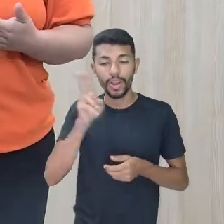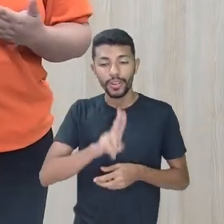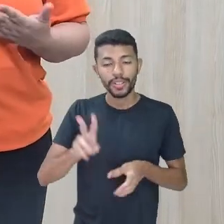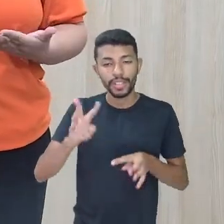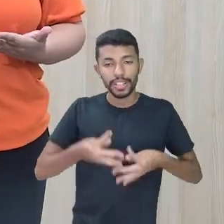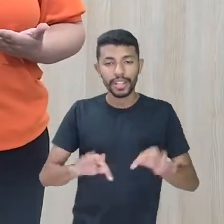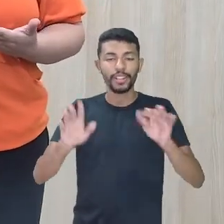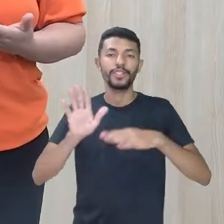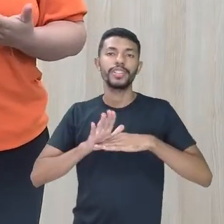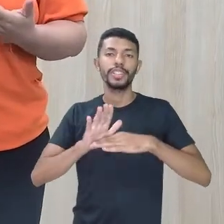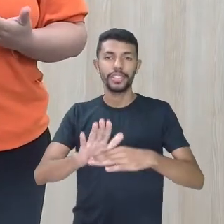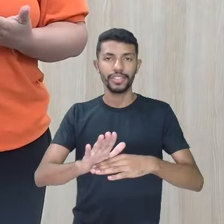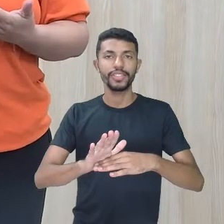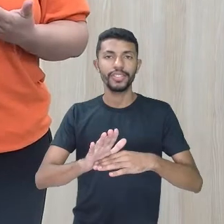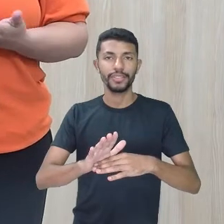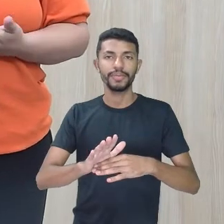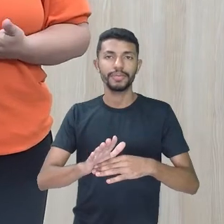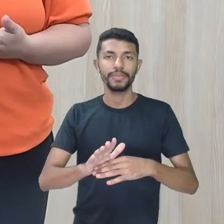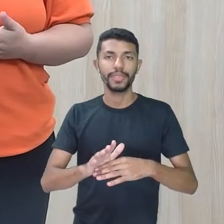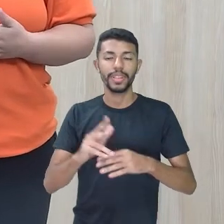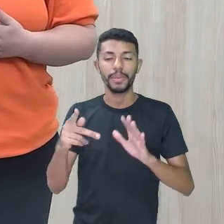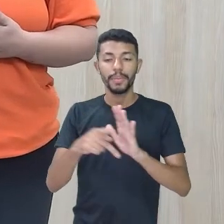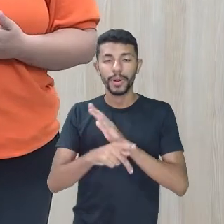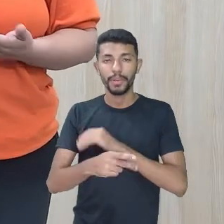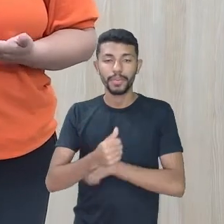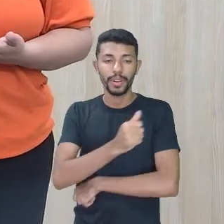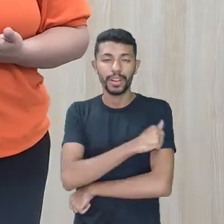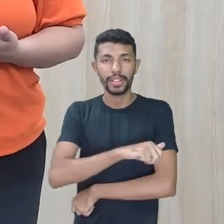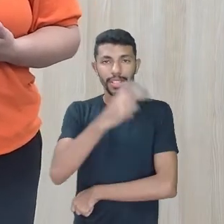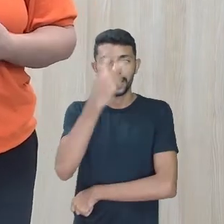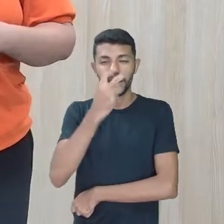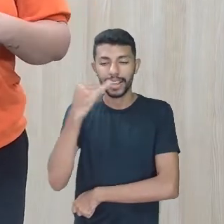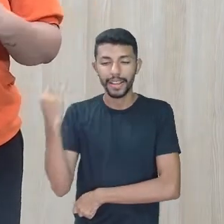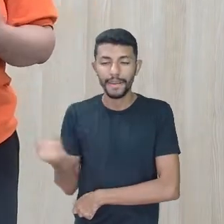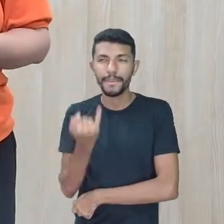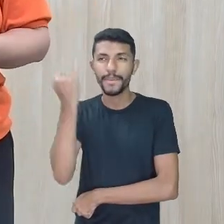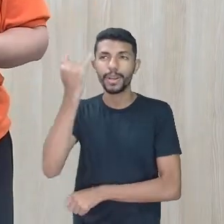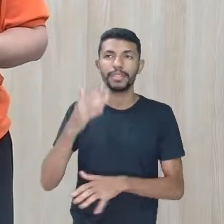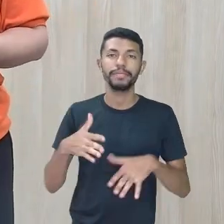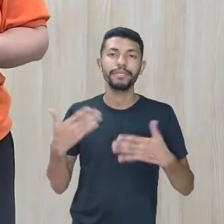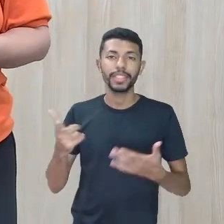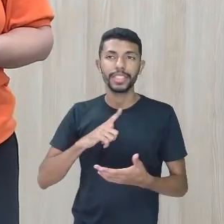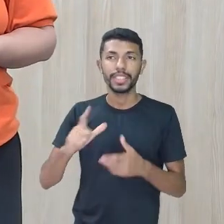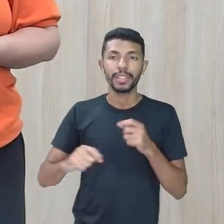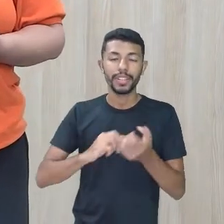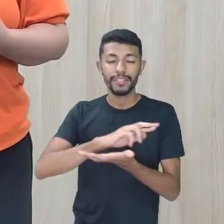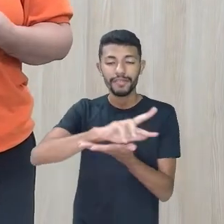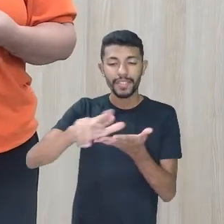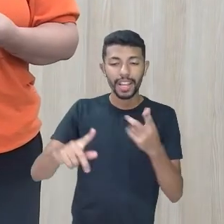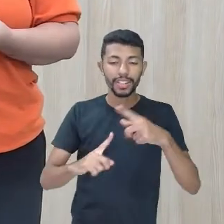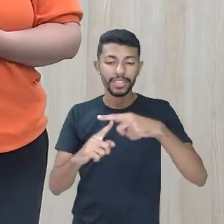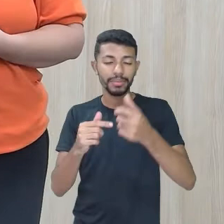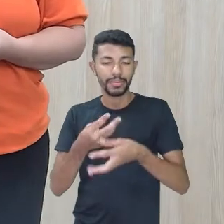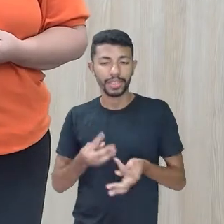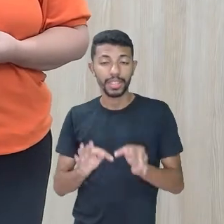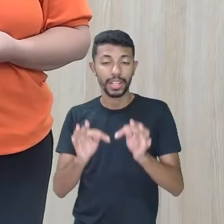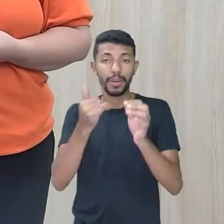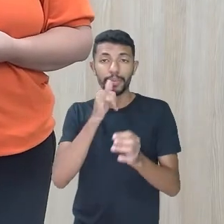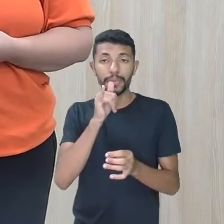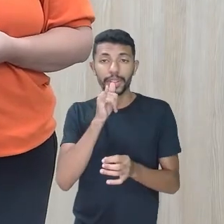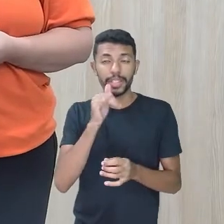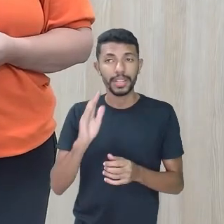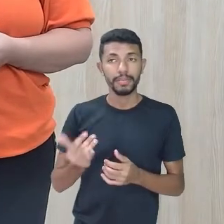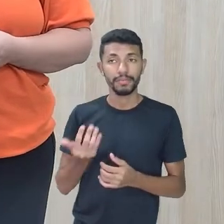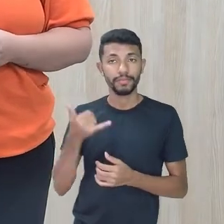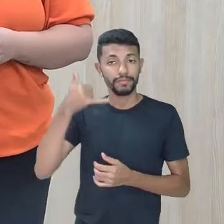tecnologias assistivas para o cego é muito importante. Estão aí várias tecnologias, os smartphones